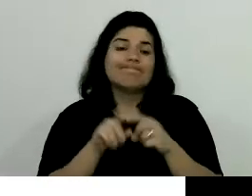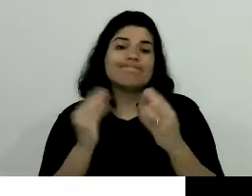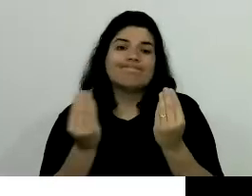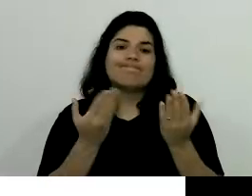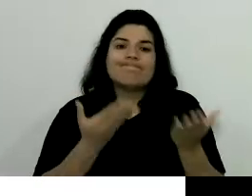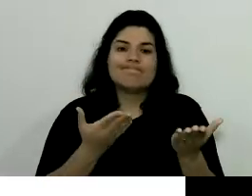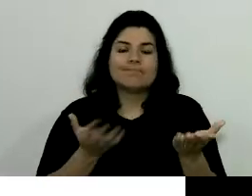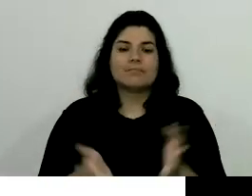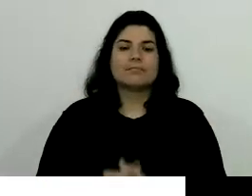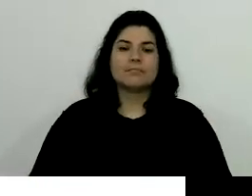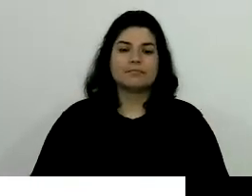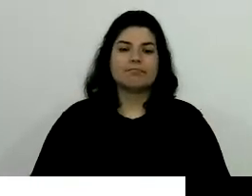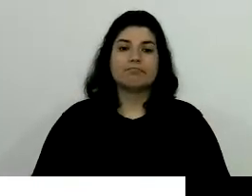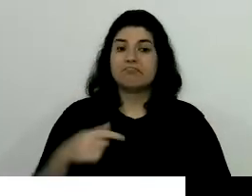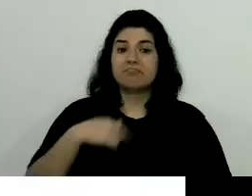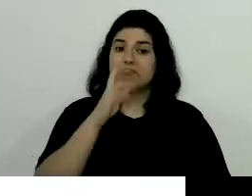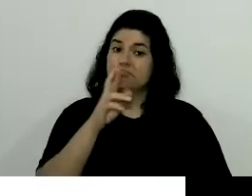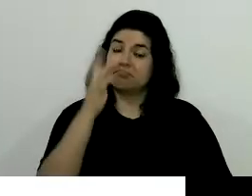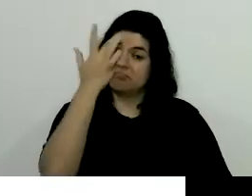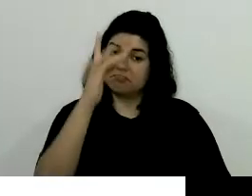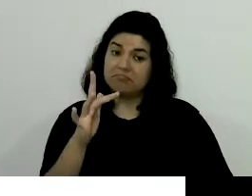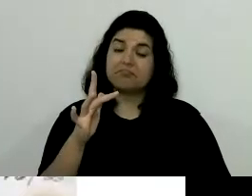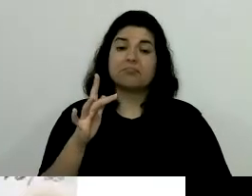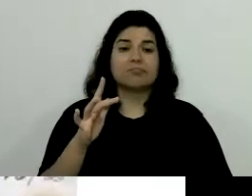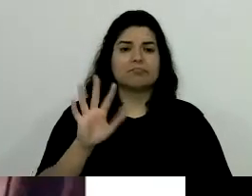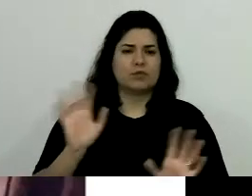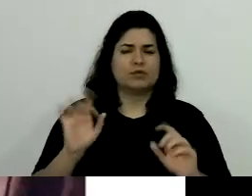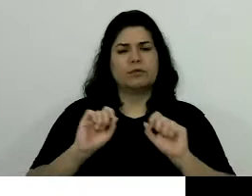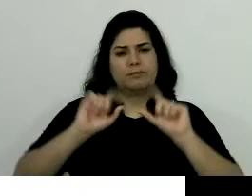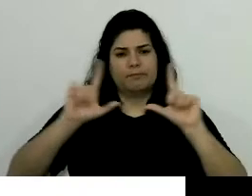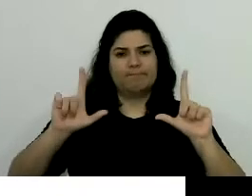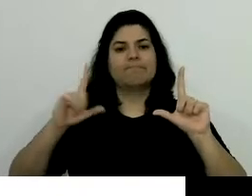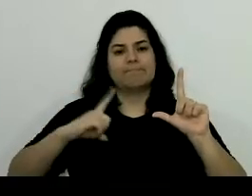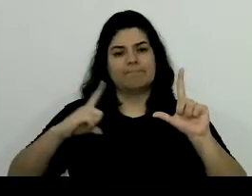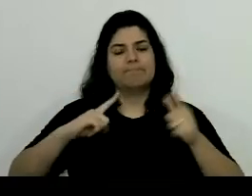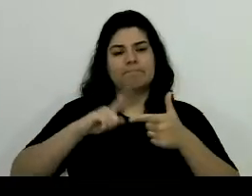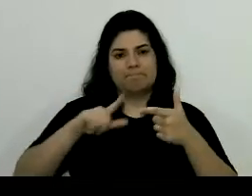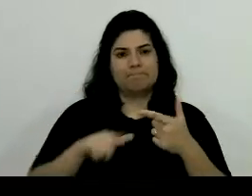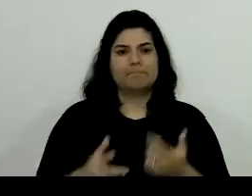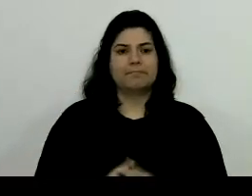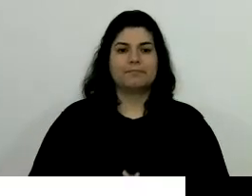isso, né? Eu não tenho resposta, eu estou colocando aqui alguns problemas, né?